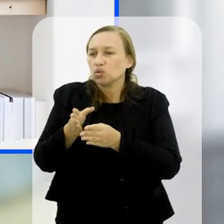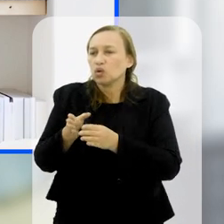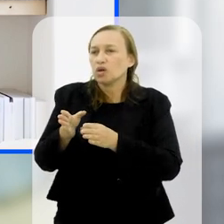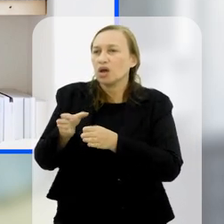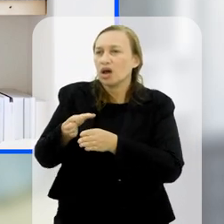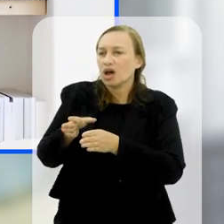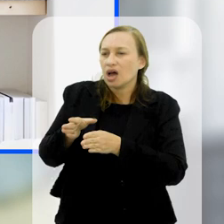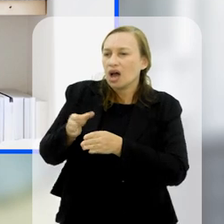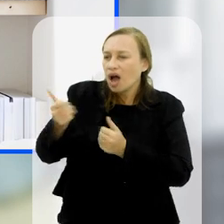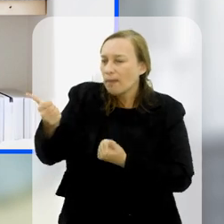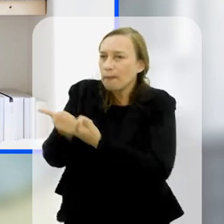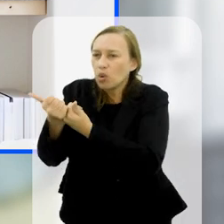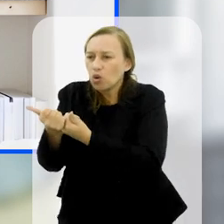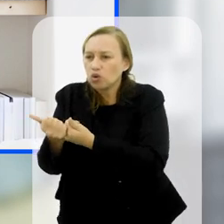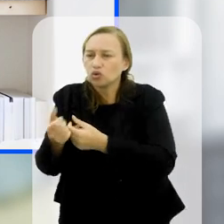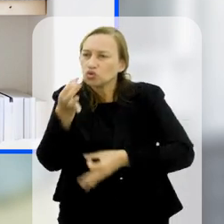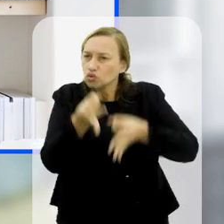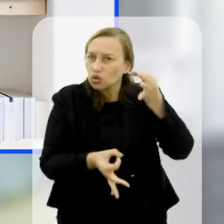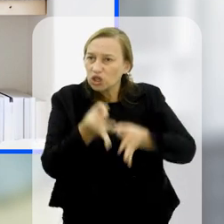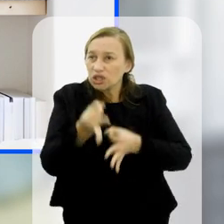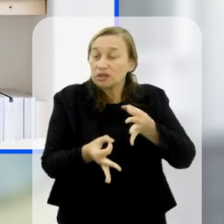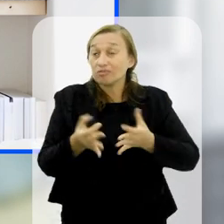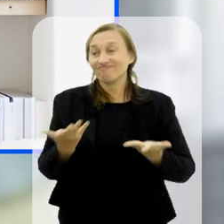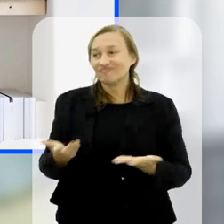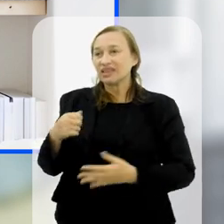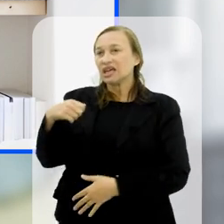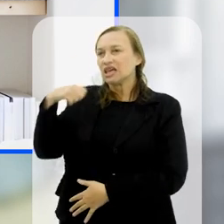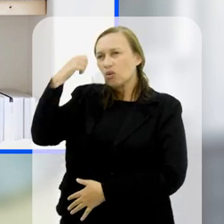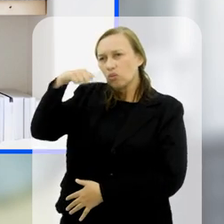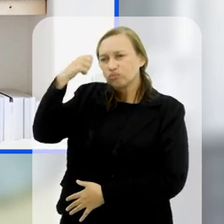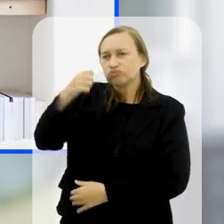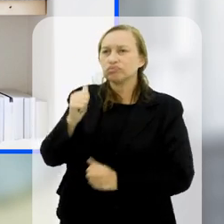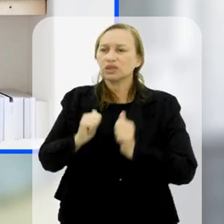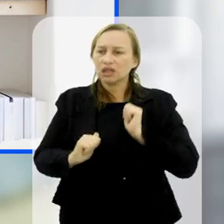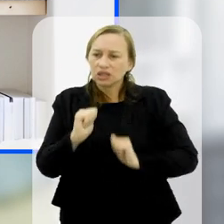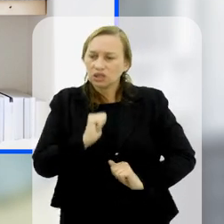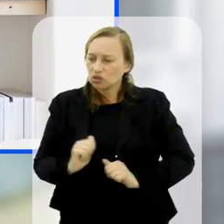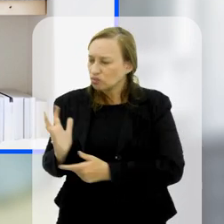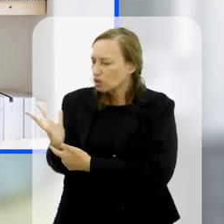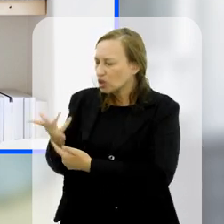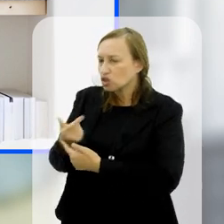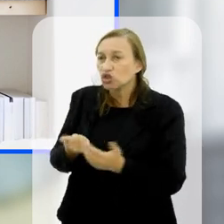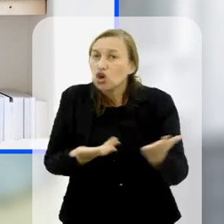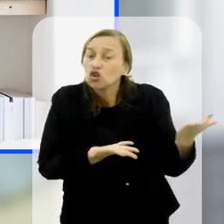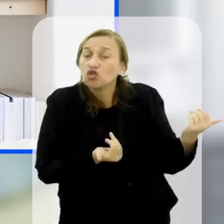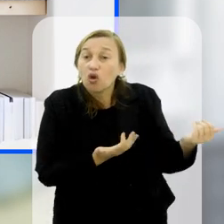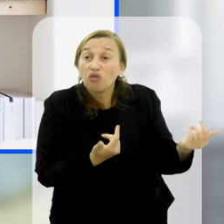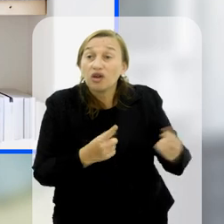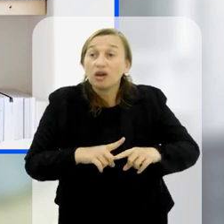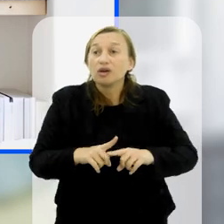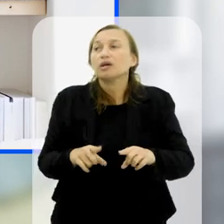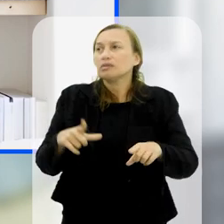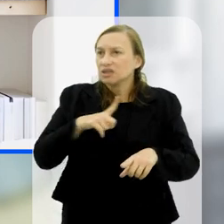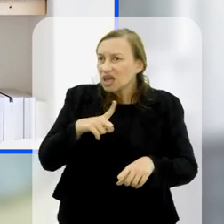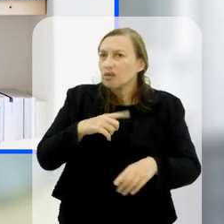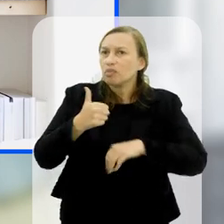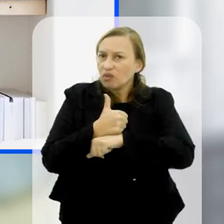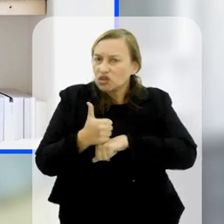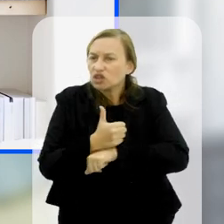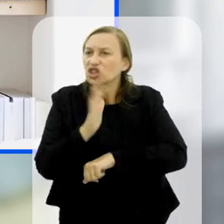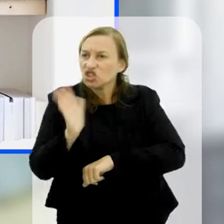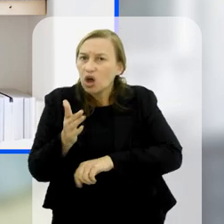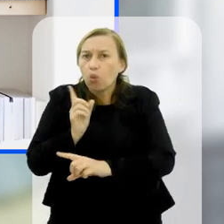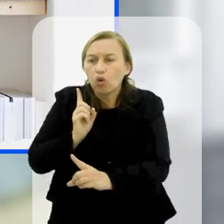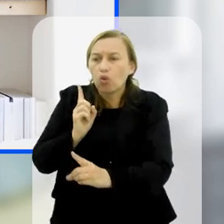até jurídica, porque são atores, né, artistas jovens, mas também já tem aí os profissionais, né,